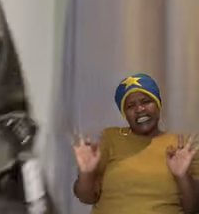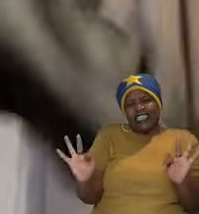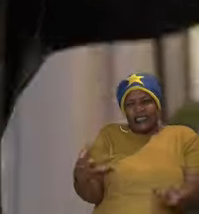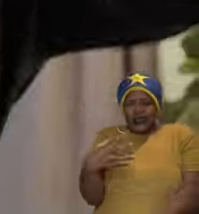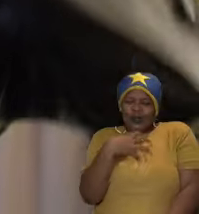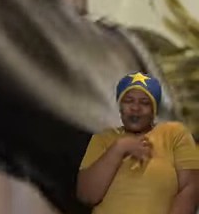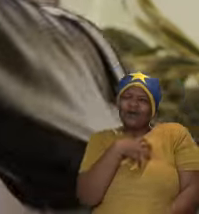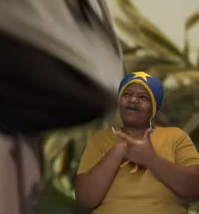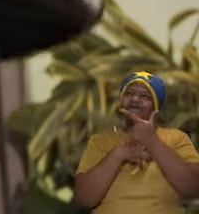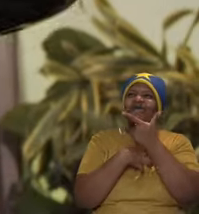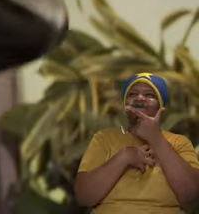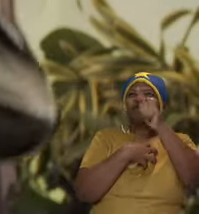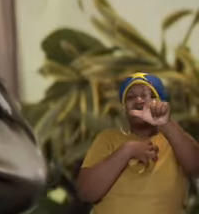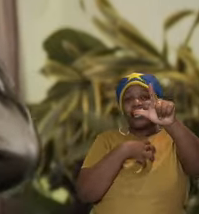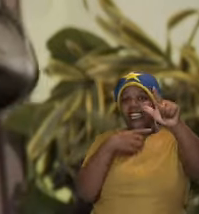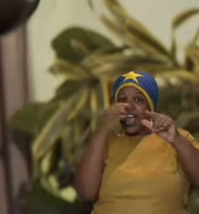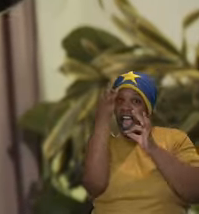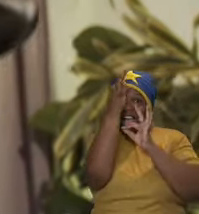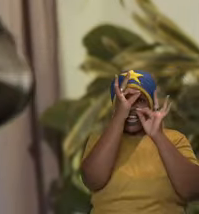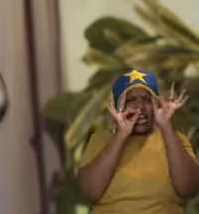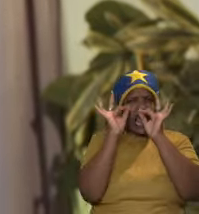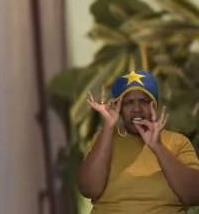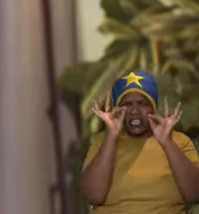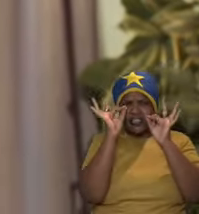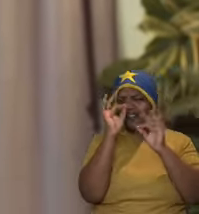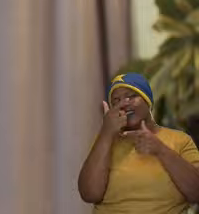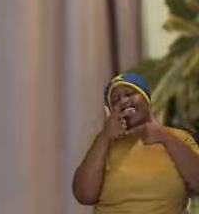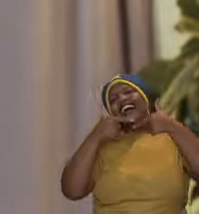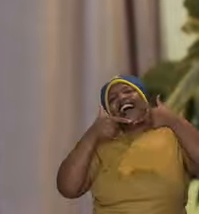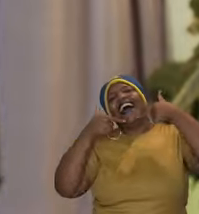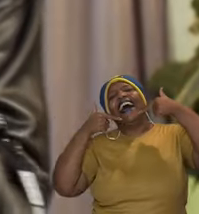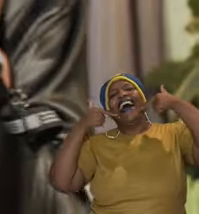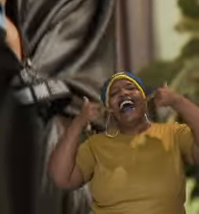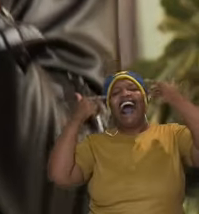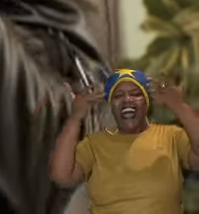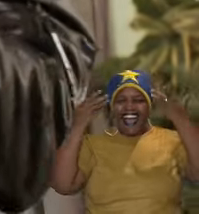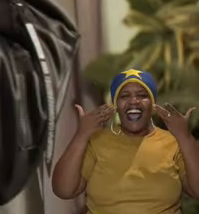gosto. A melhor maquiagem, o sorriso no rosto. E